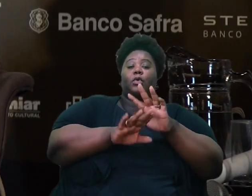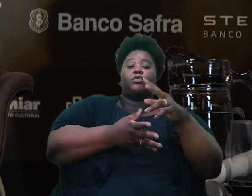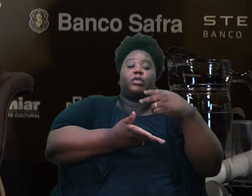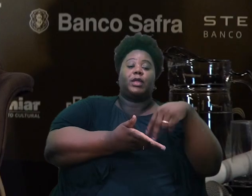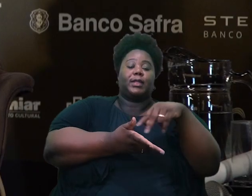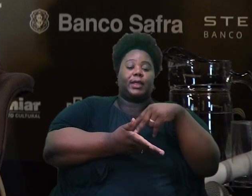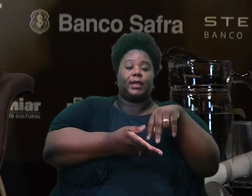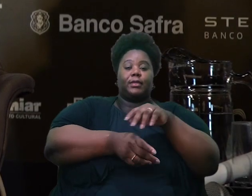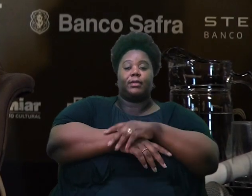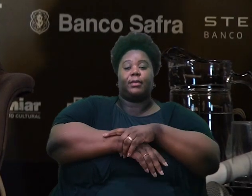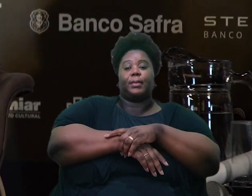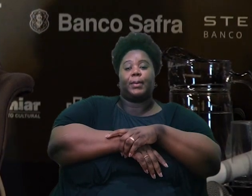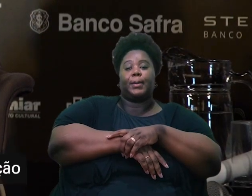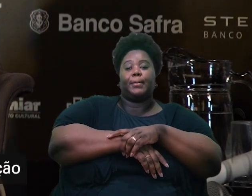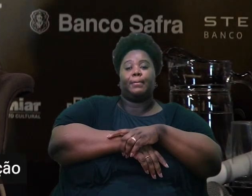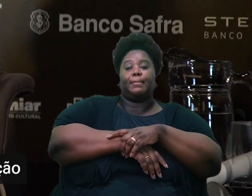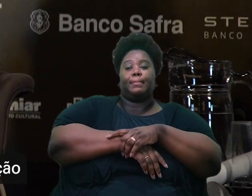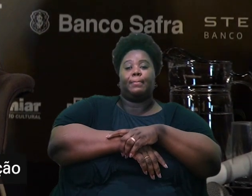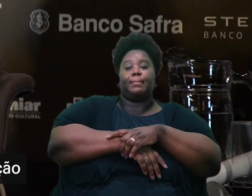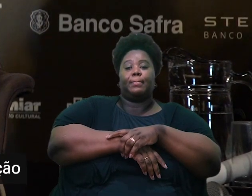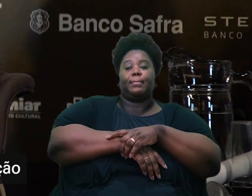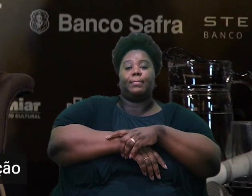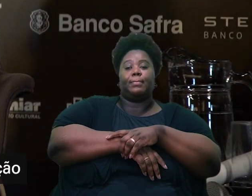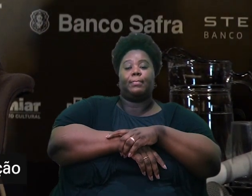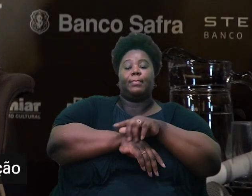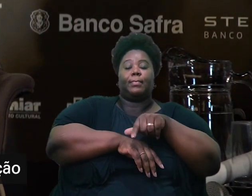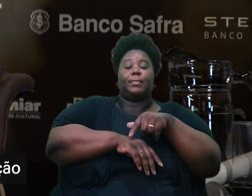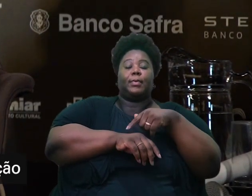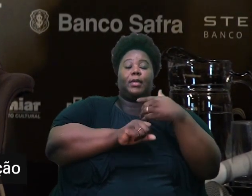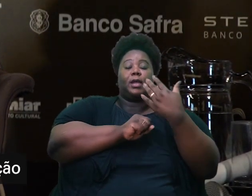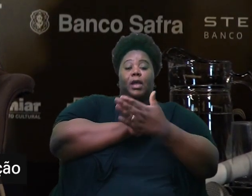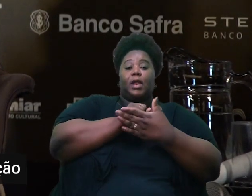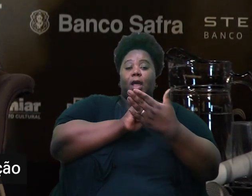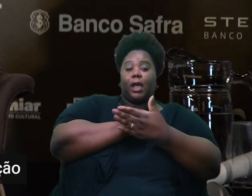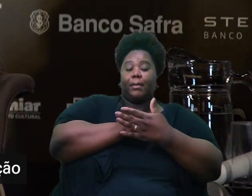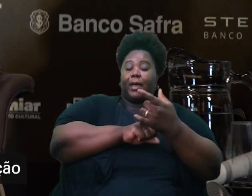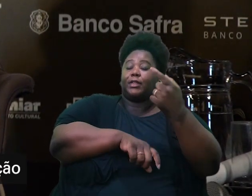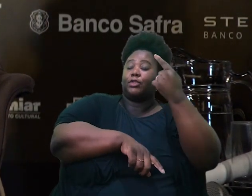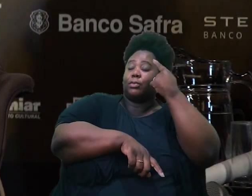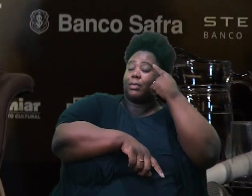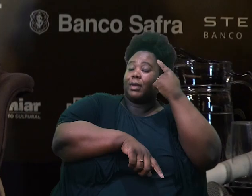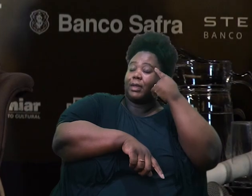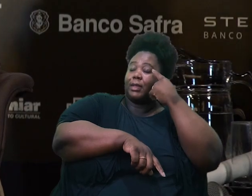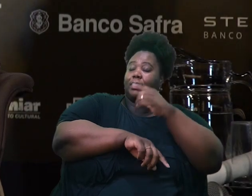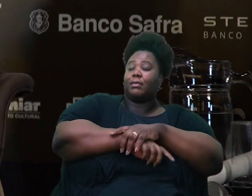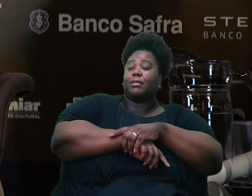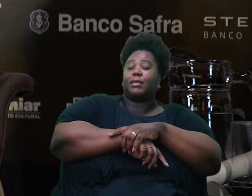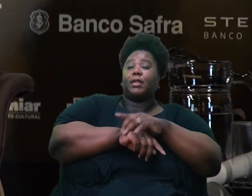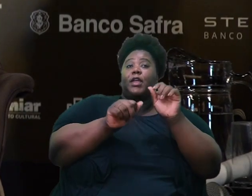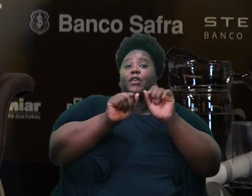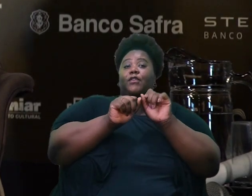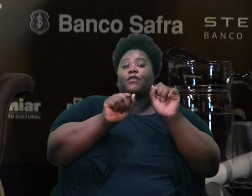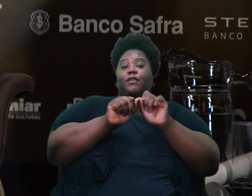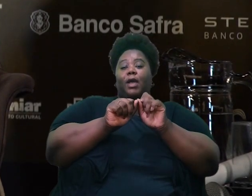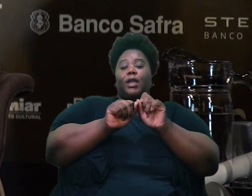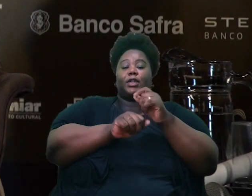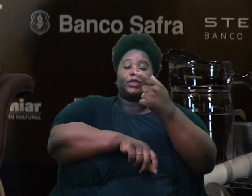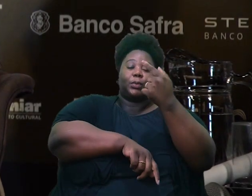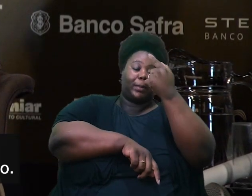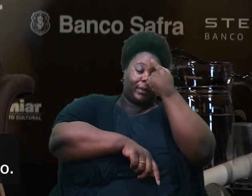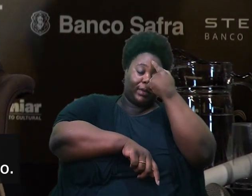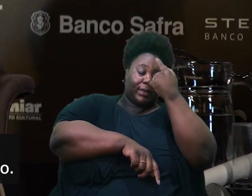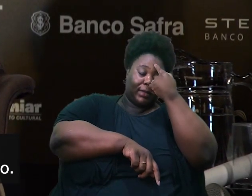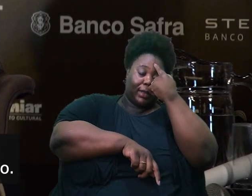dança. Né? Esses grandes princípios de cognição que regem o